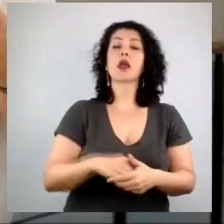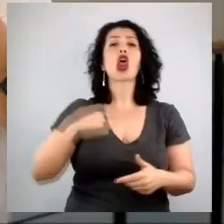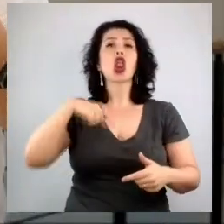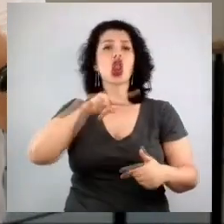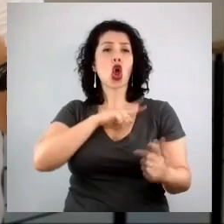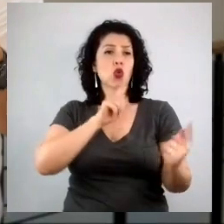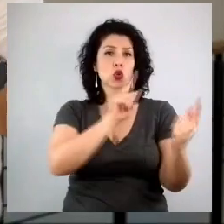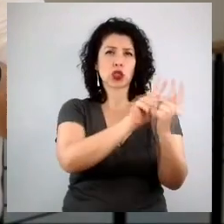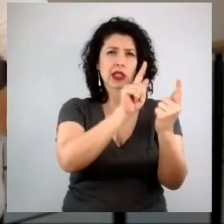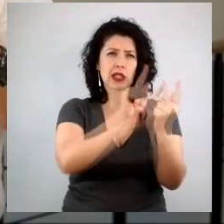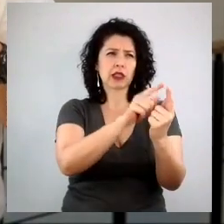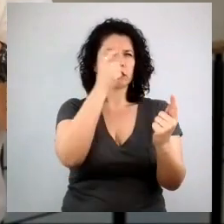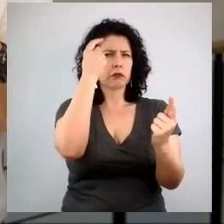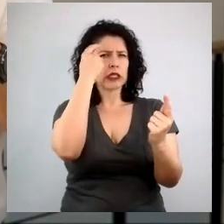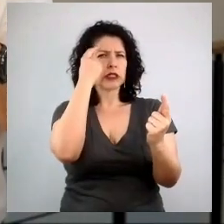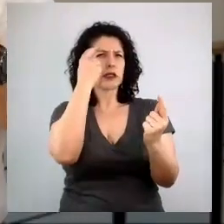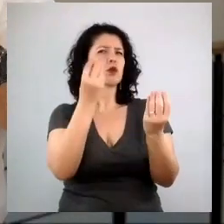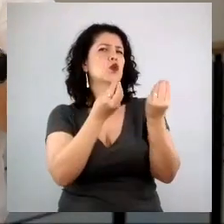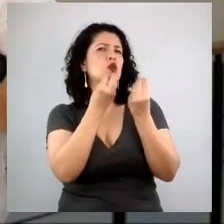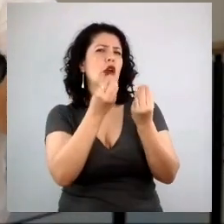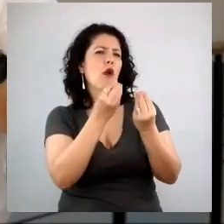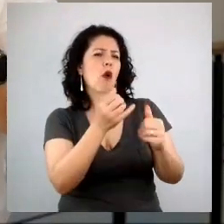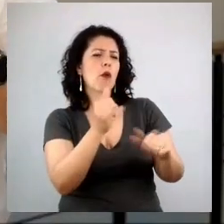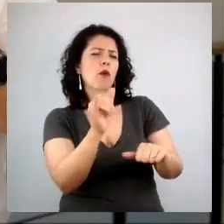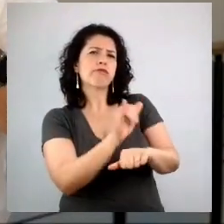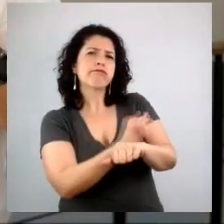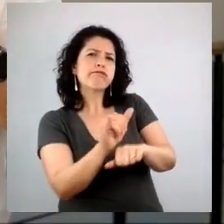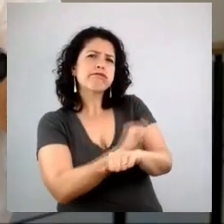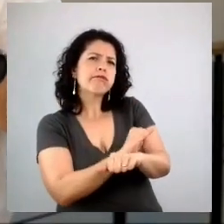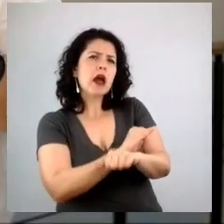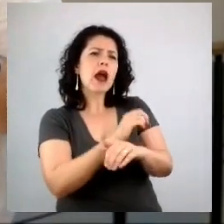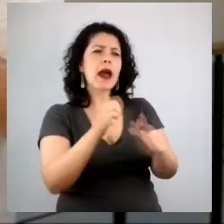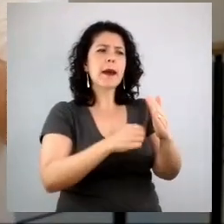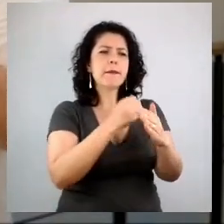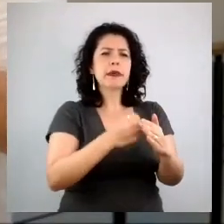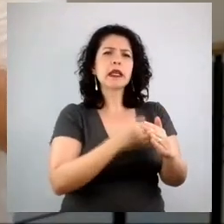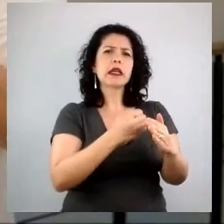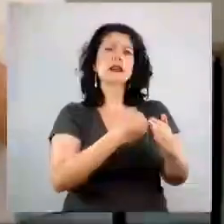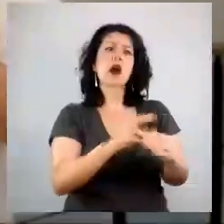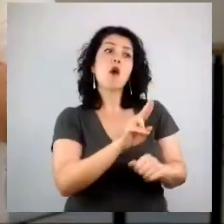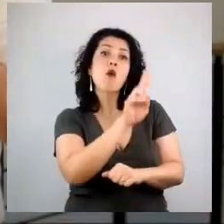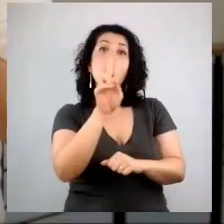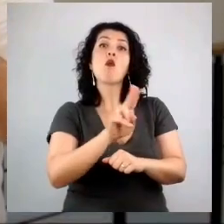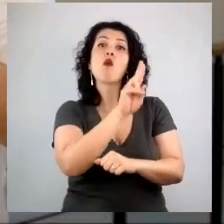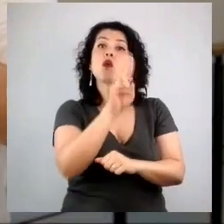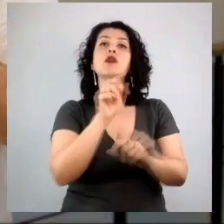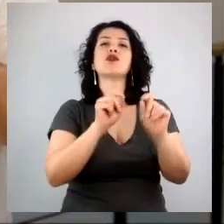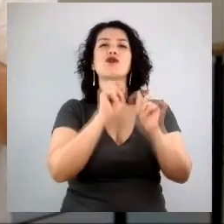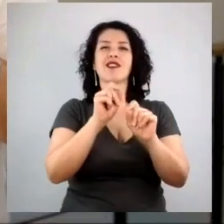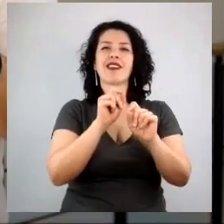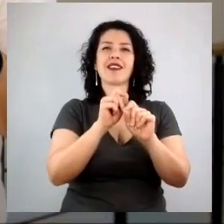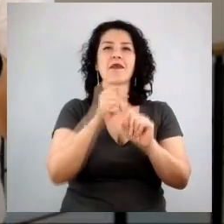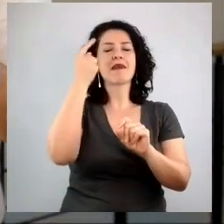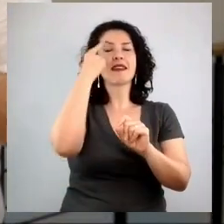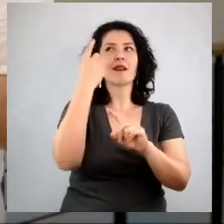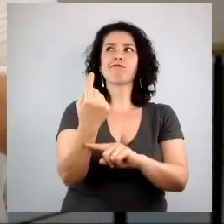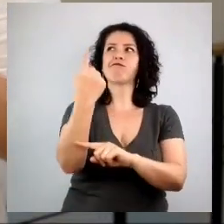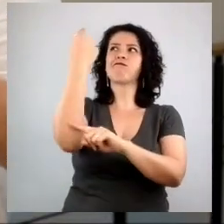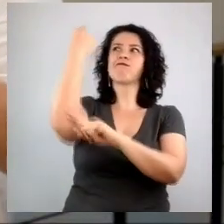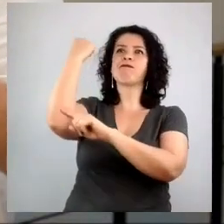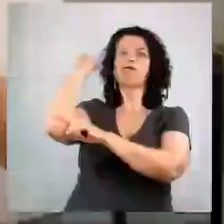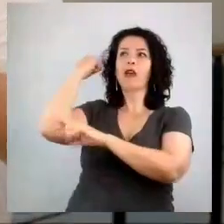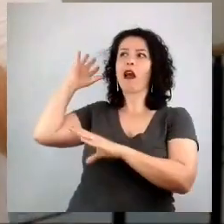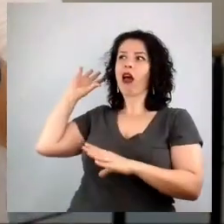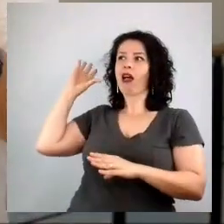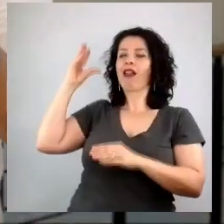usando o nosso software é analisar, enfim, os dados históricos, assim, olhar para trás e ver, bom, quais são os